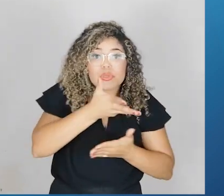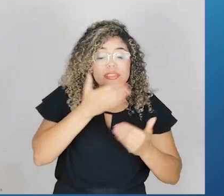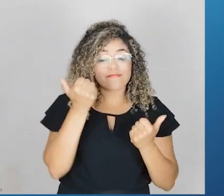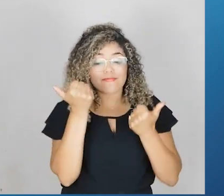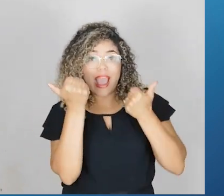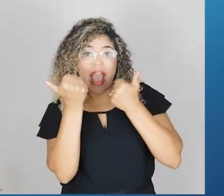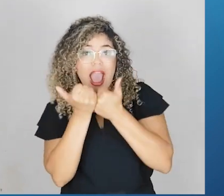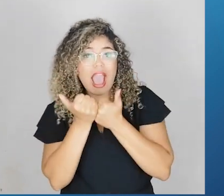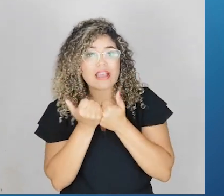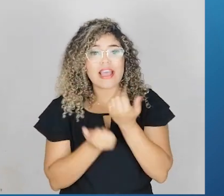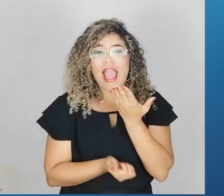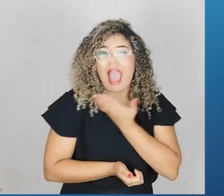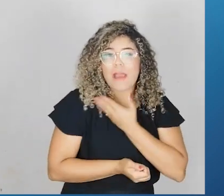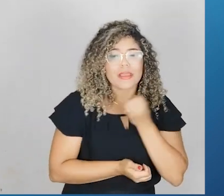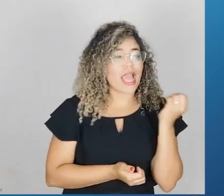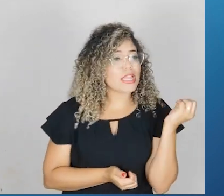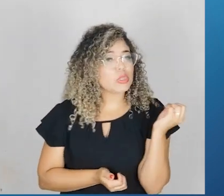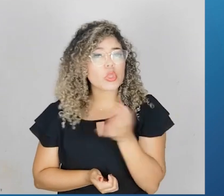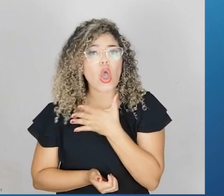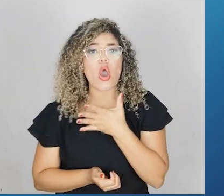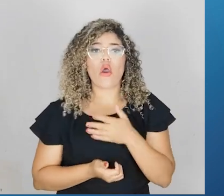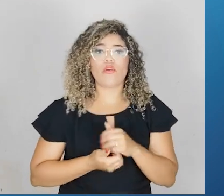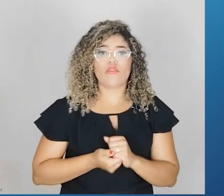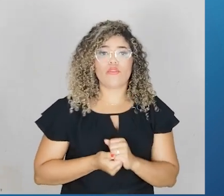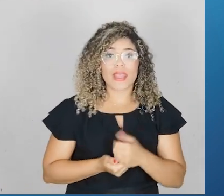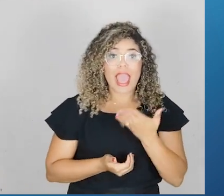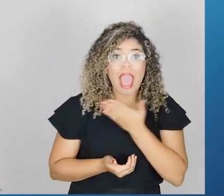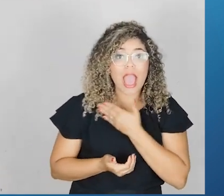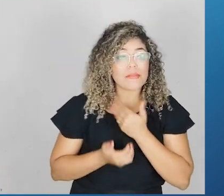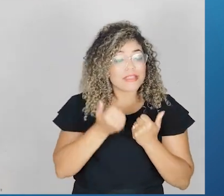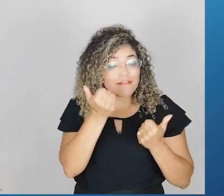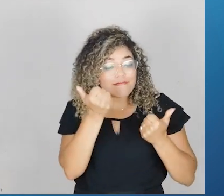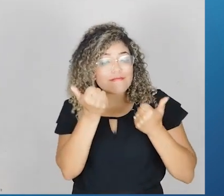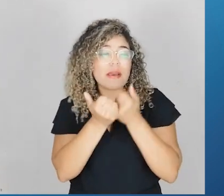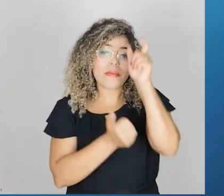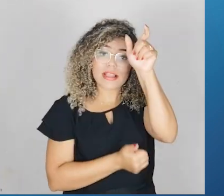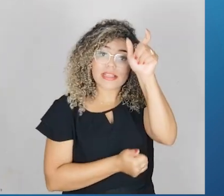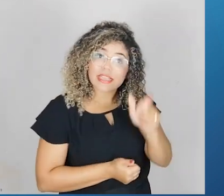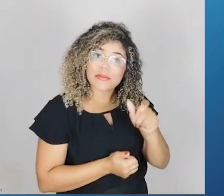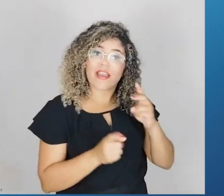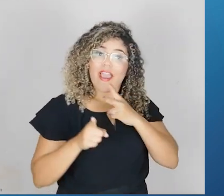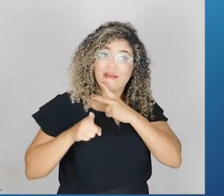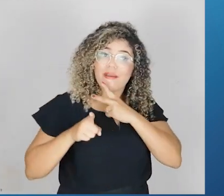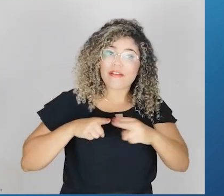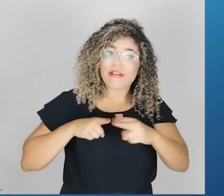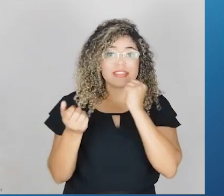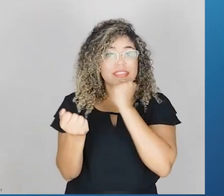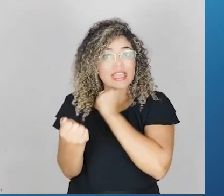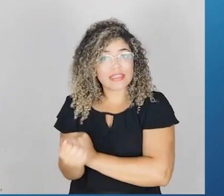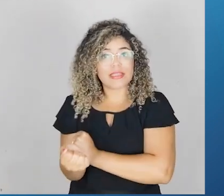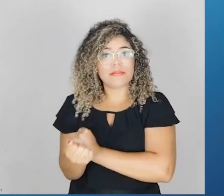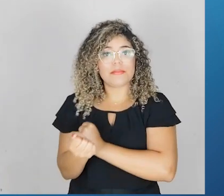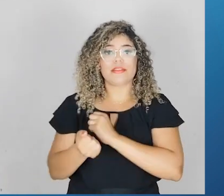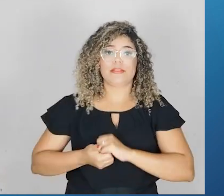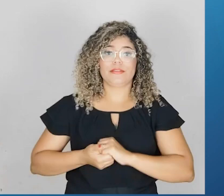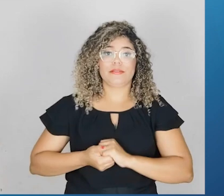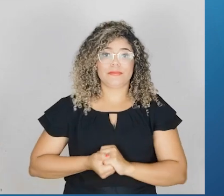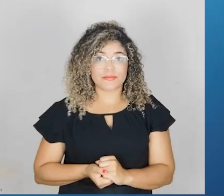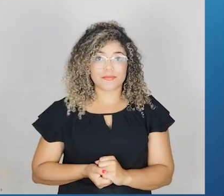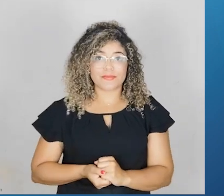seja, ciclo de novas amizades, amizades que vão dar apoio a esse usuário para vencer esse problema.